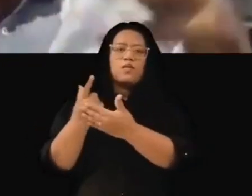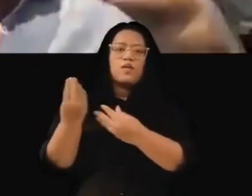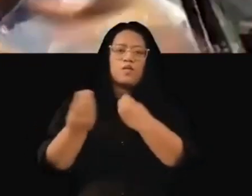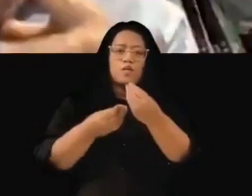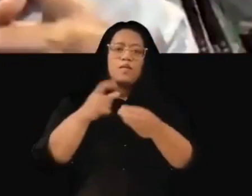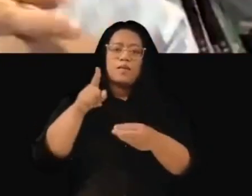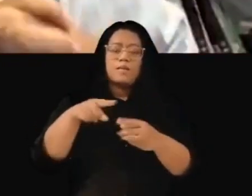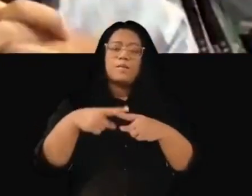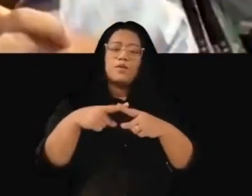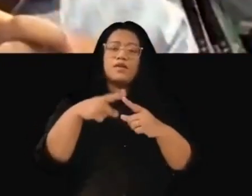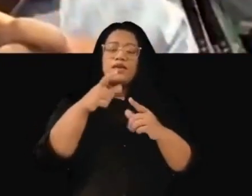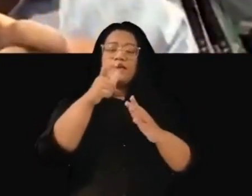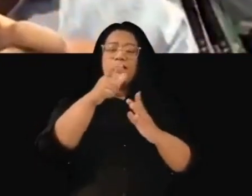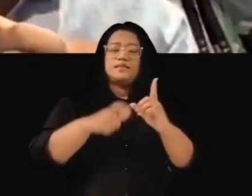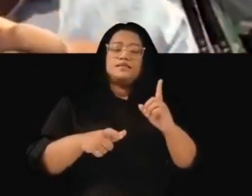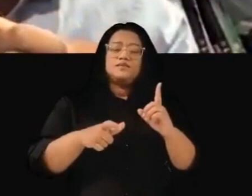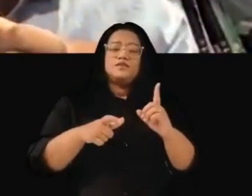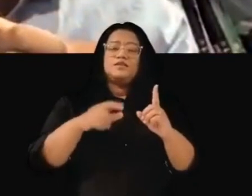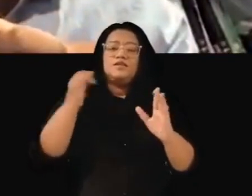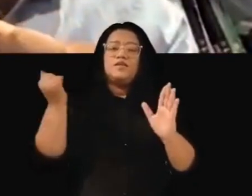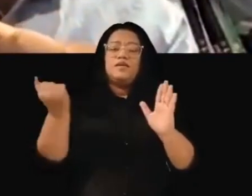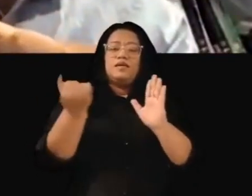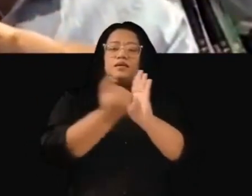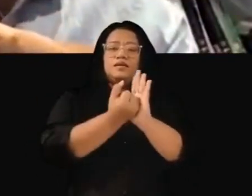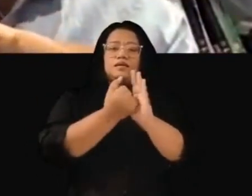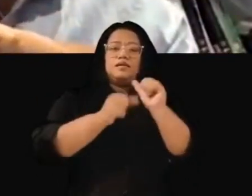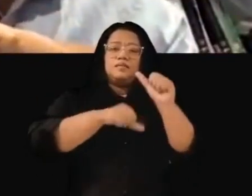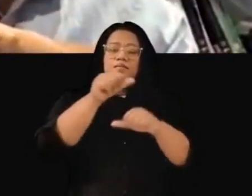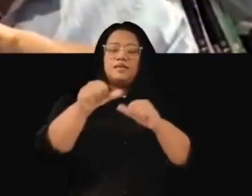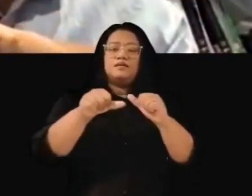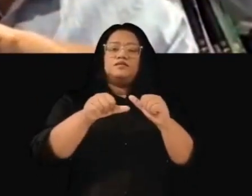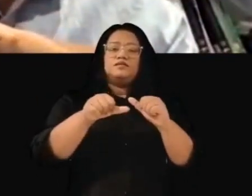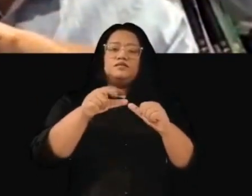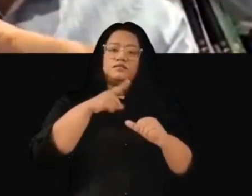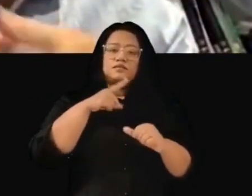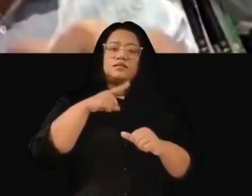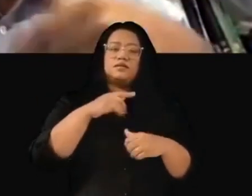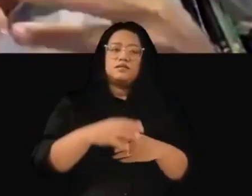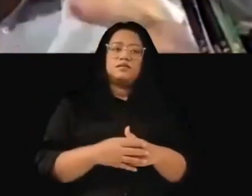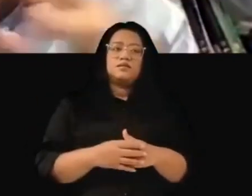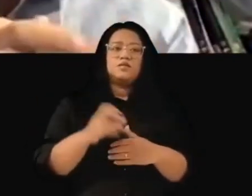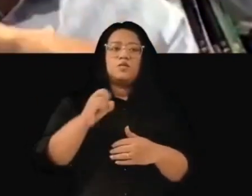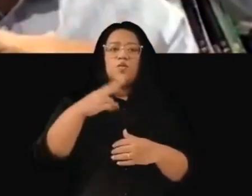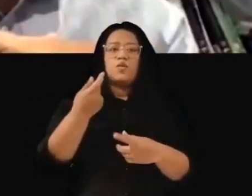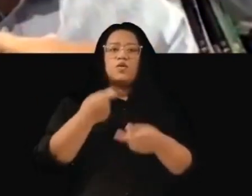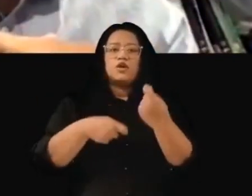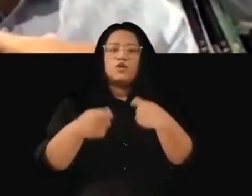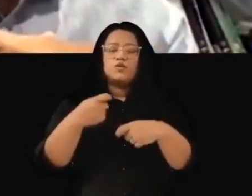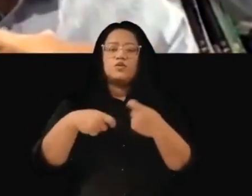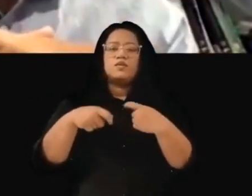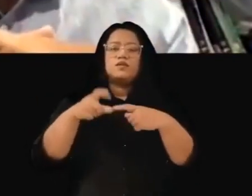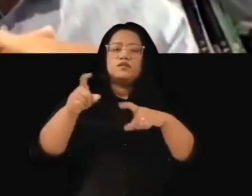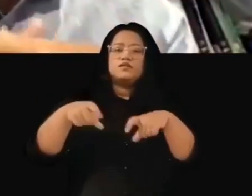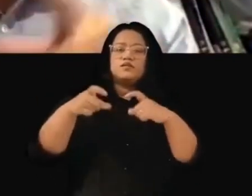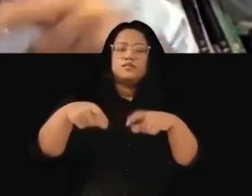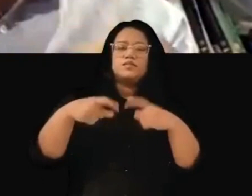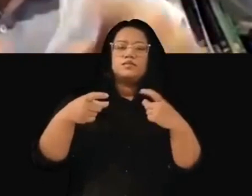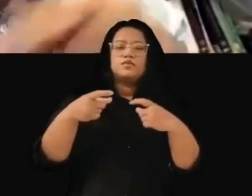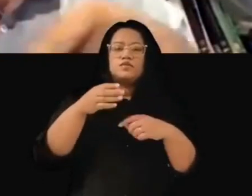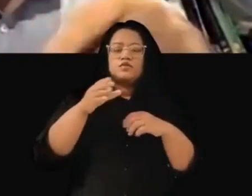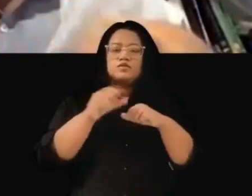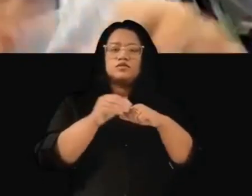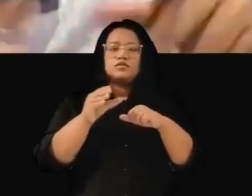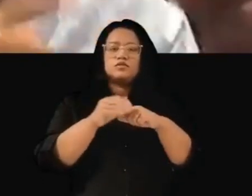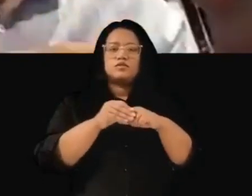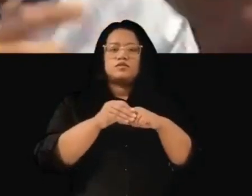impactos agudos junto às comunidades originárias. Nós vamos partir para uma economia, para produtores, né, de conhecimento, à luz